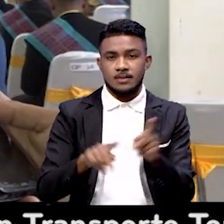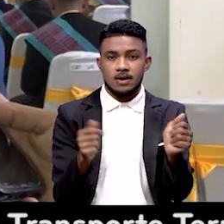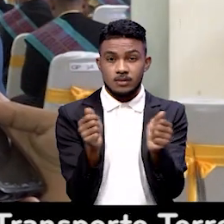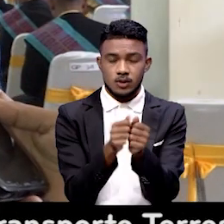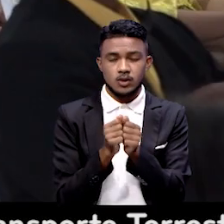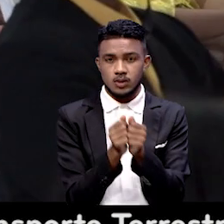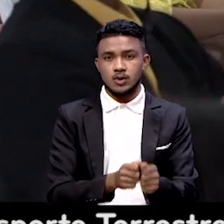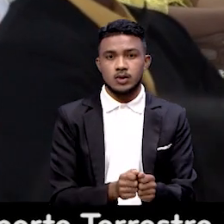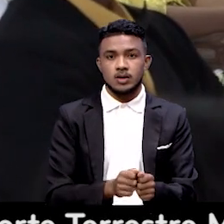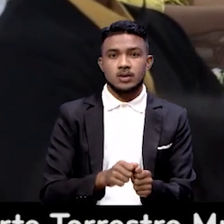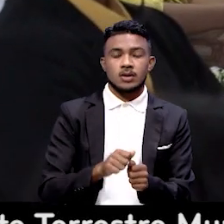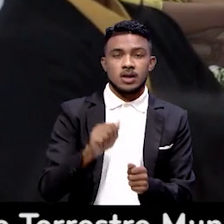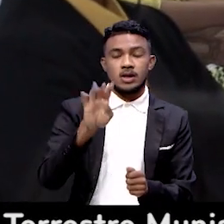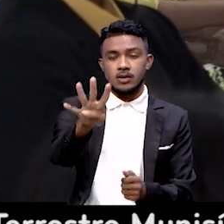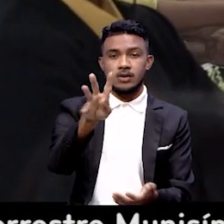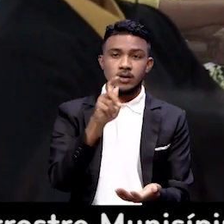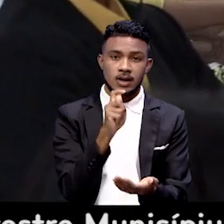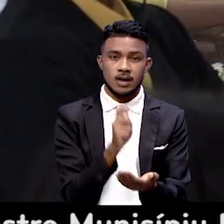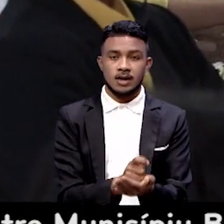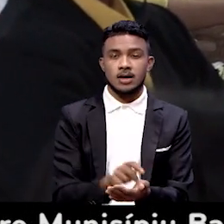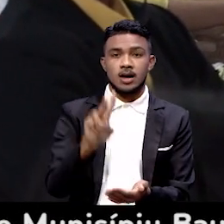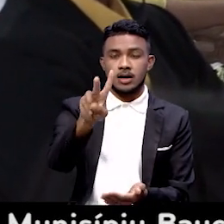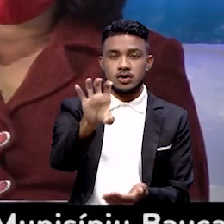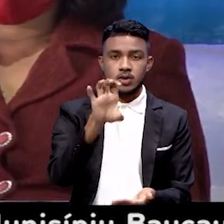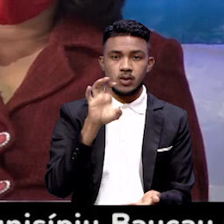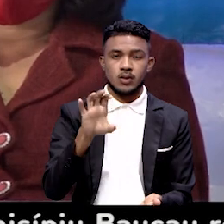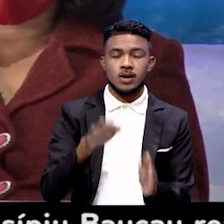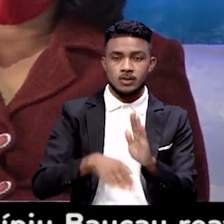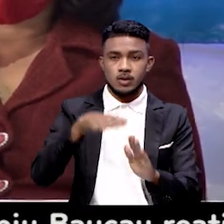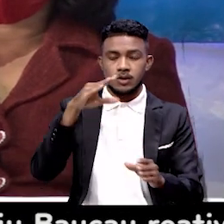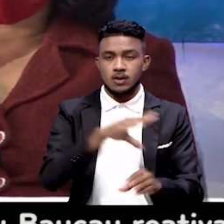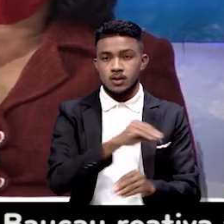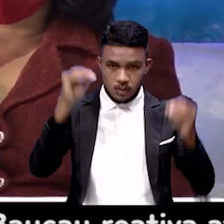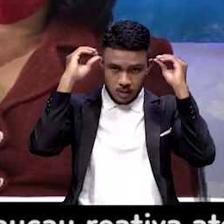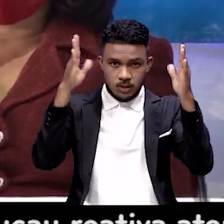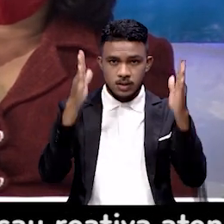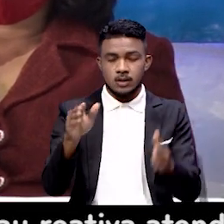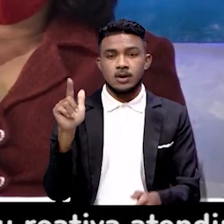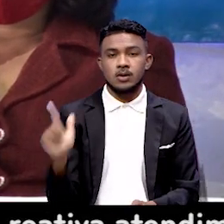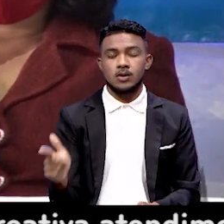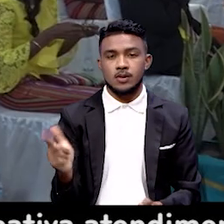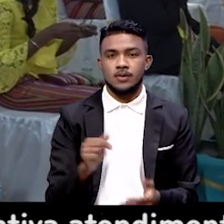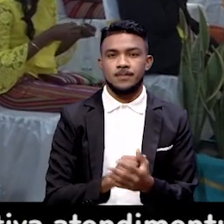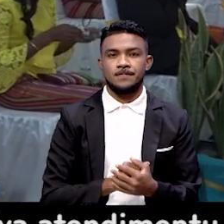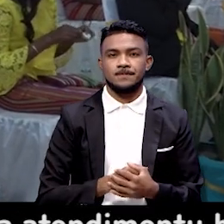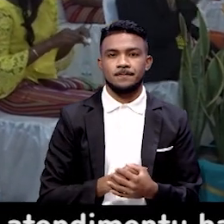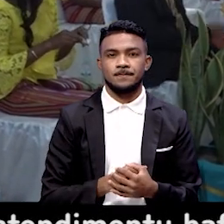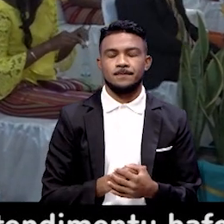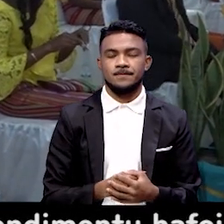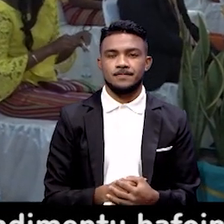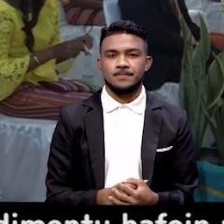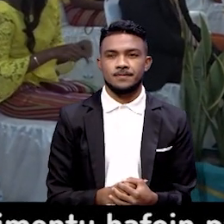Ayubi hamutuk riung hat atu sura resing, no docente hamutuk atus idaru nulu resing. Efizenia Babo, Lamberto da